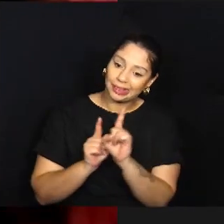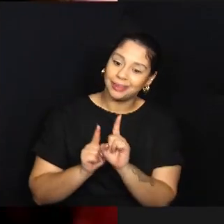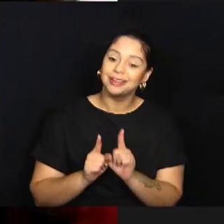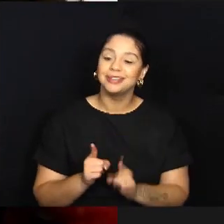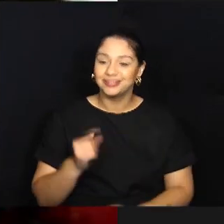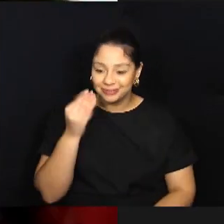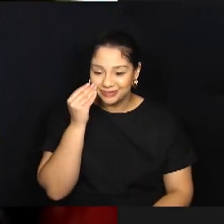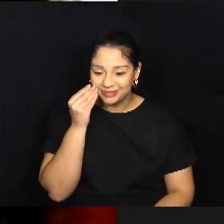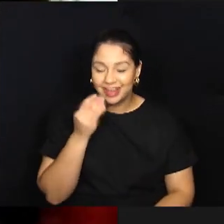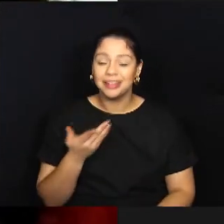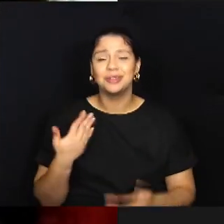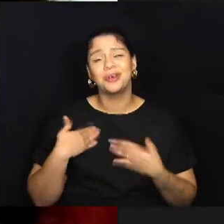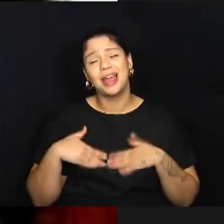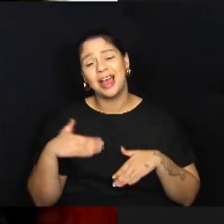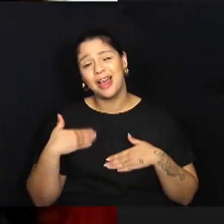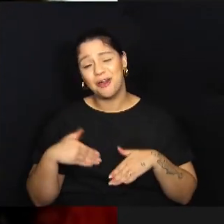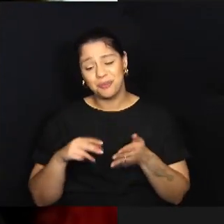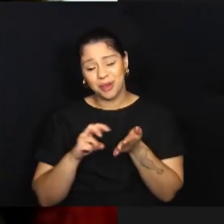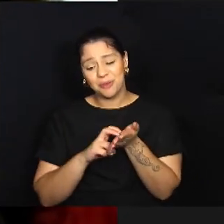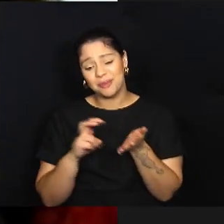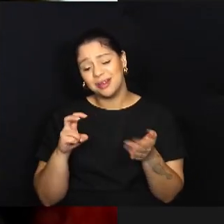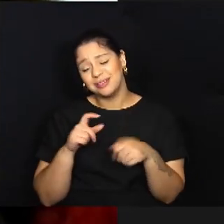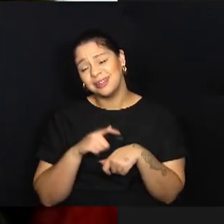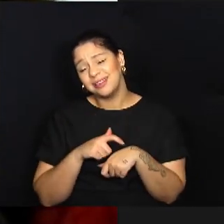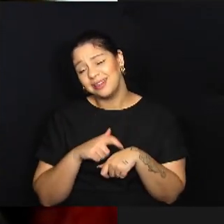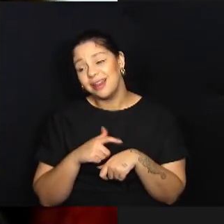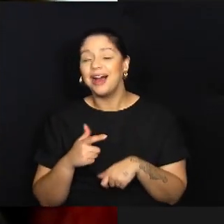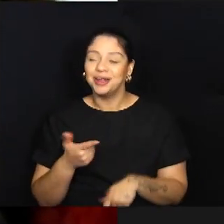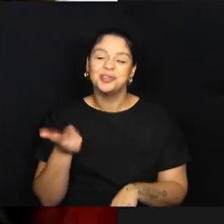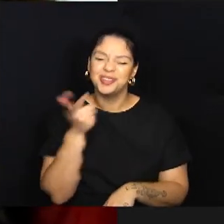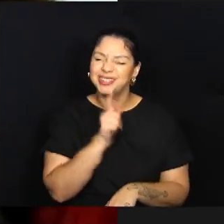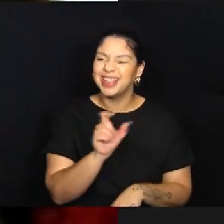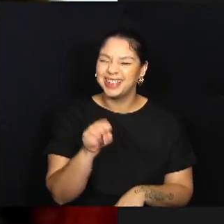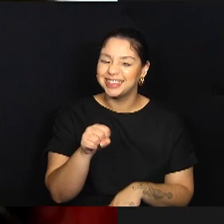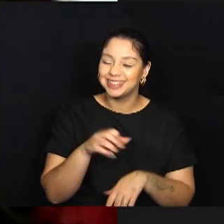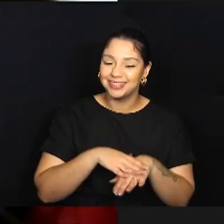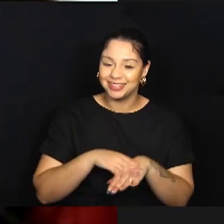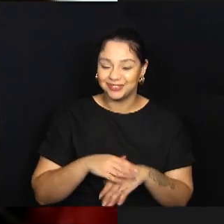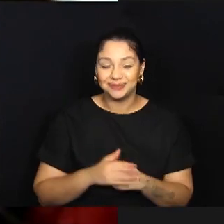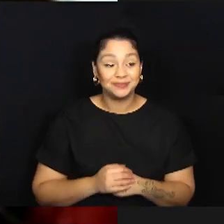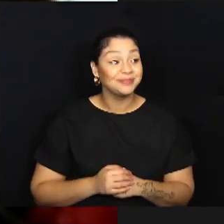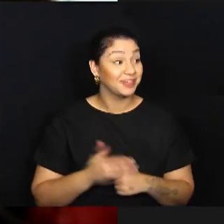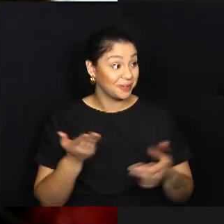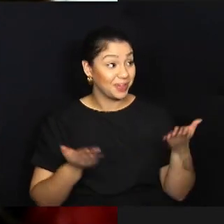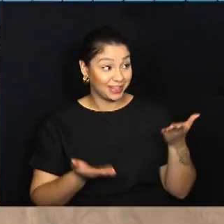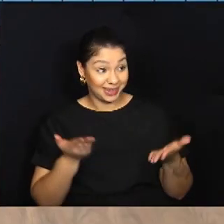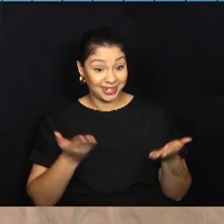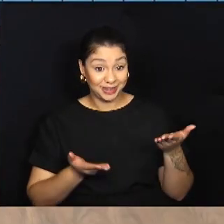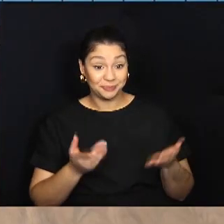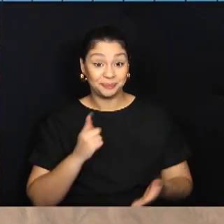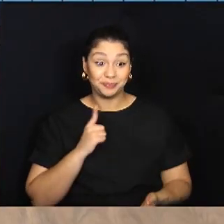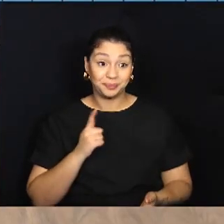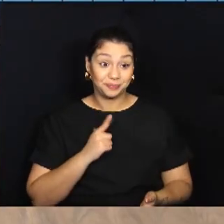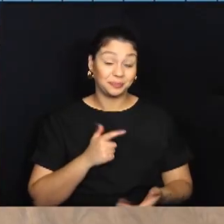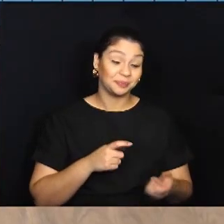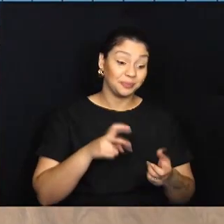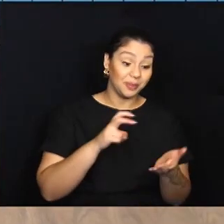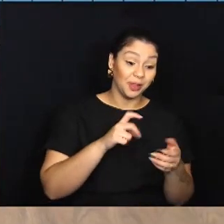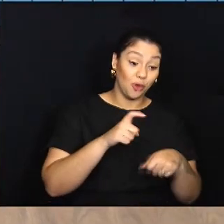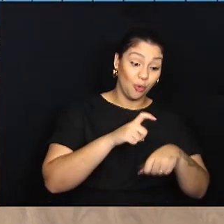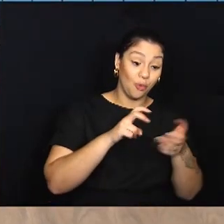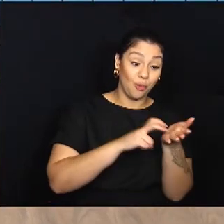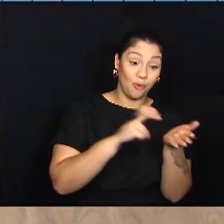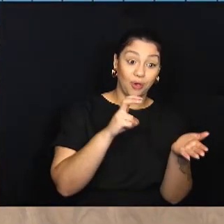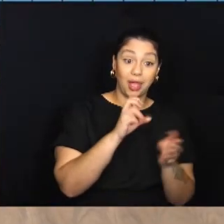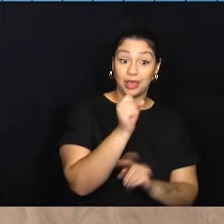calma, calma, tá cedo, enfim, mas a gente consegue fazer as coisas. O equilíbrio se encontra, né? Um quer às 8, um quer às 10, então vamos sair